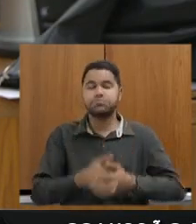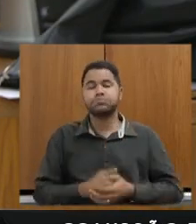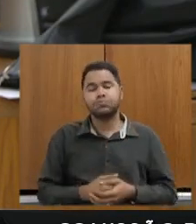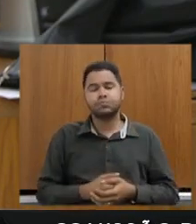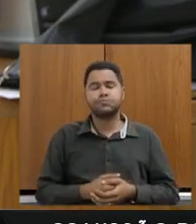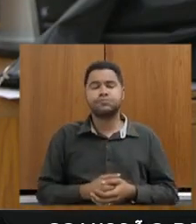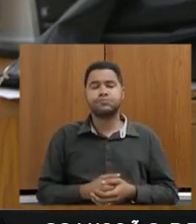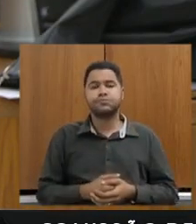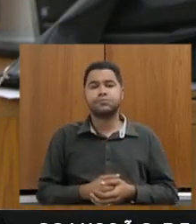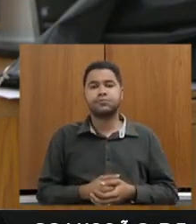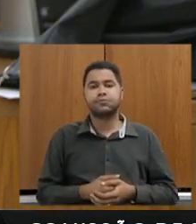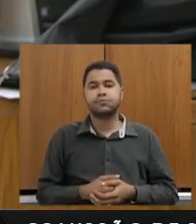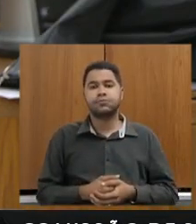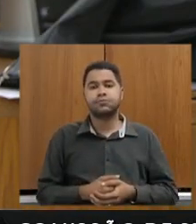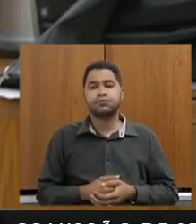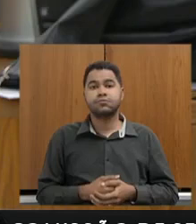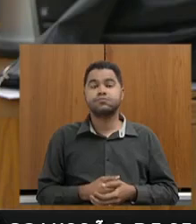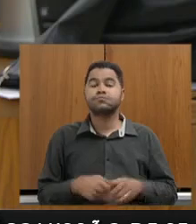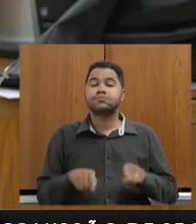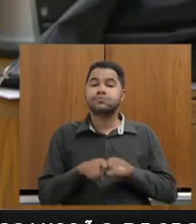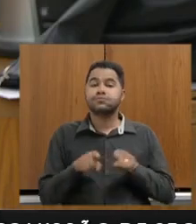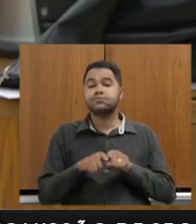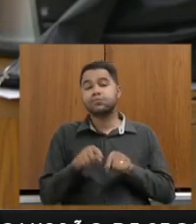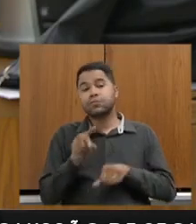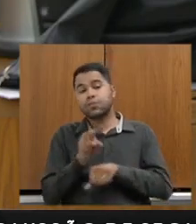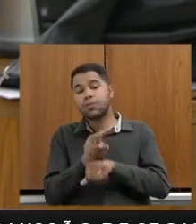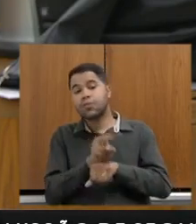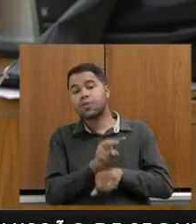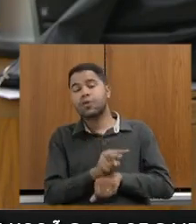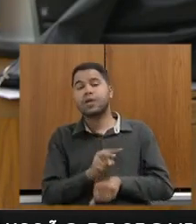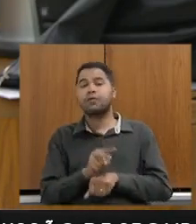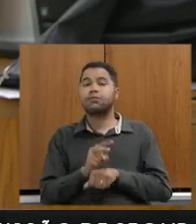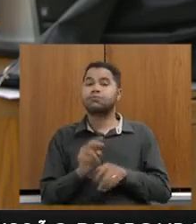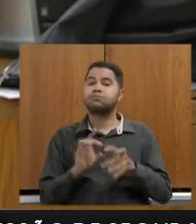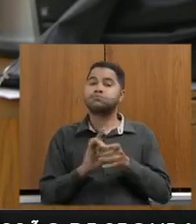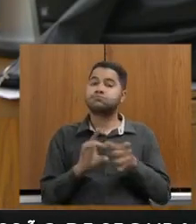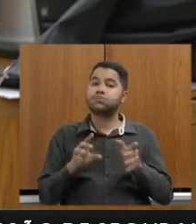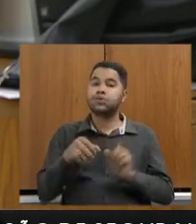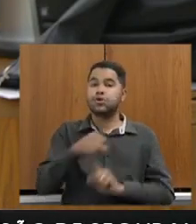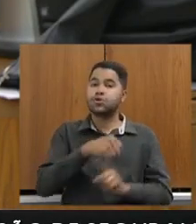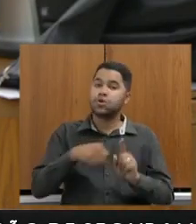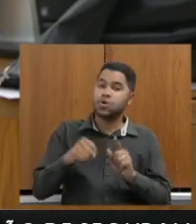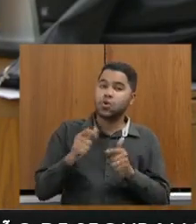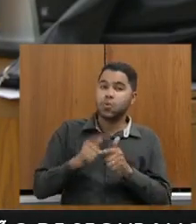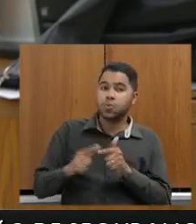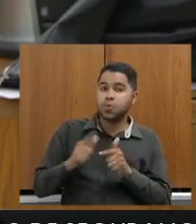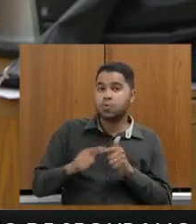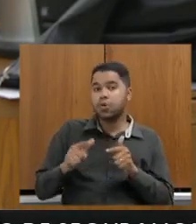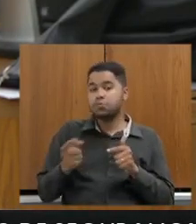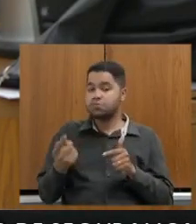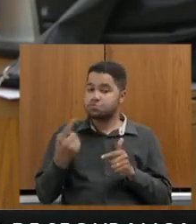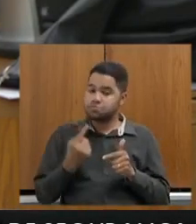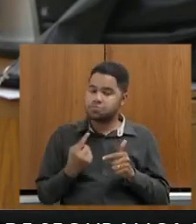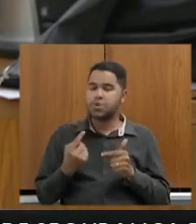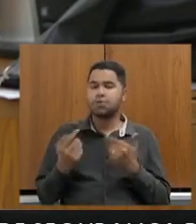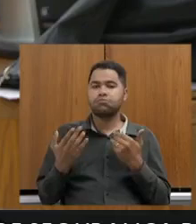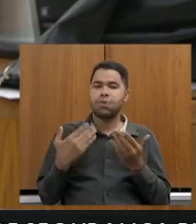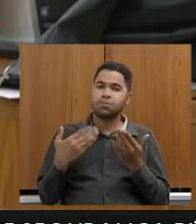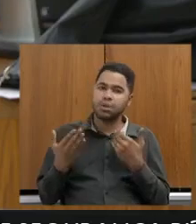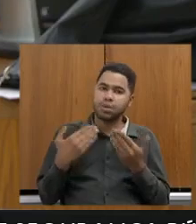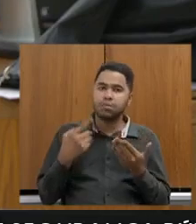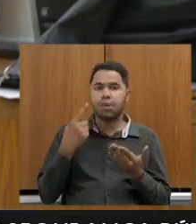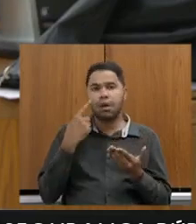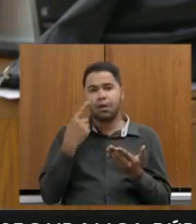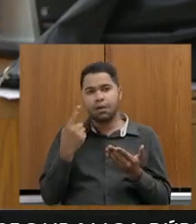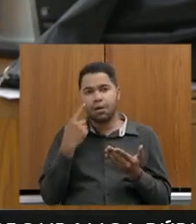naturalmente nos próximos dias e estaremos de olho também até a gente coloca até à disposição da sociedade se vê algum problema Vim conversar com a gente pra gente poder fazer